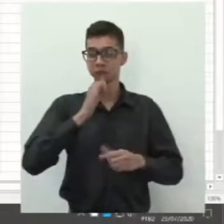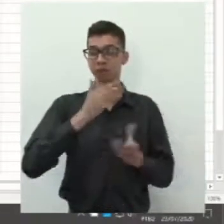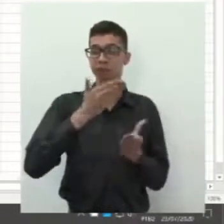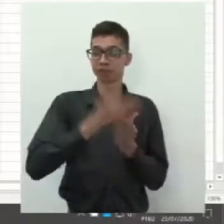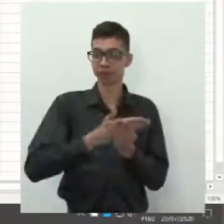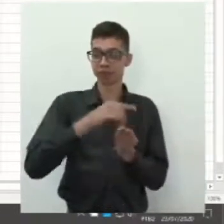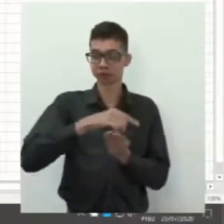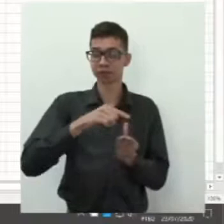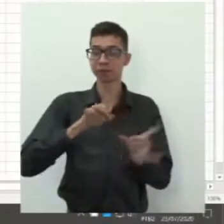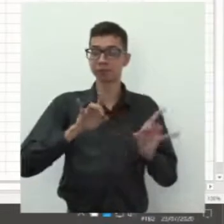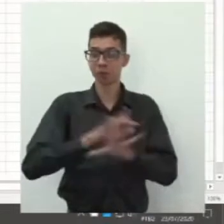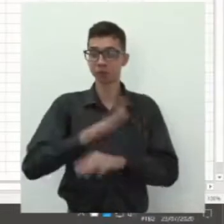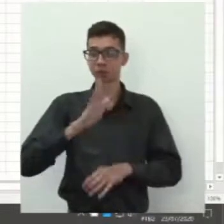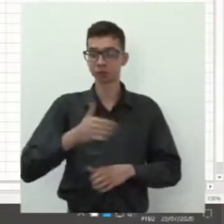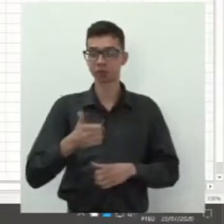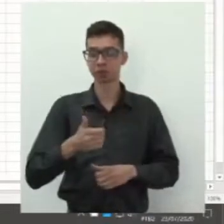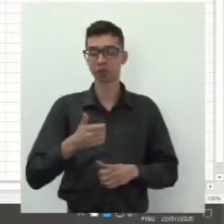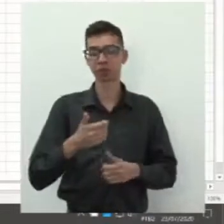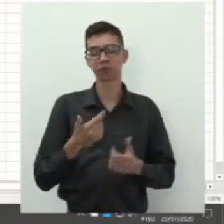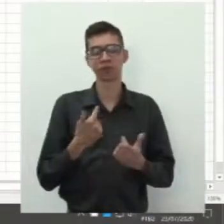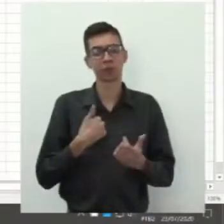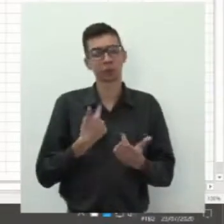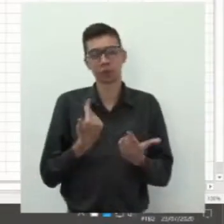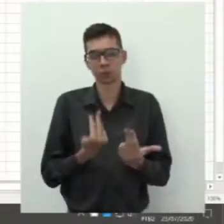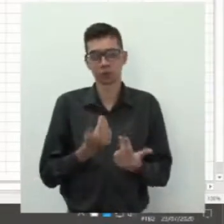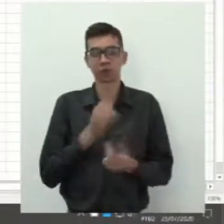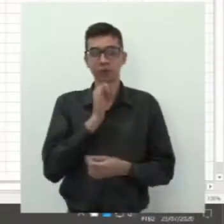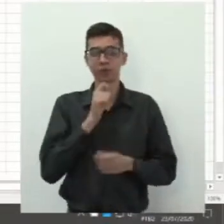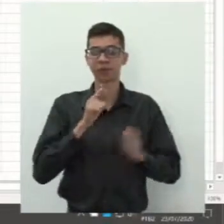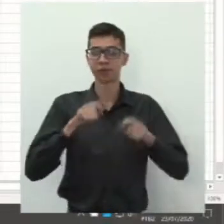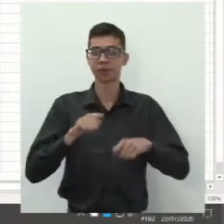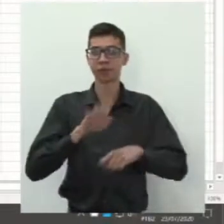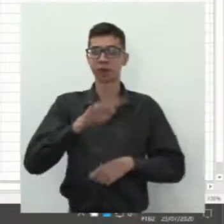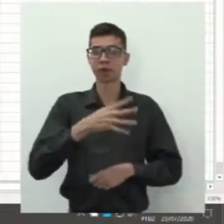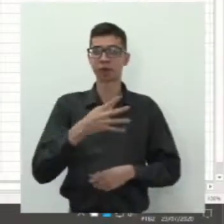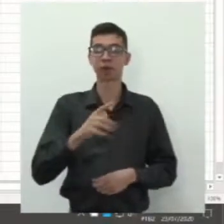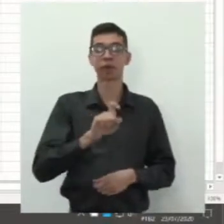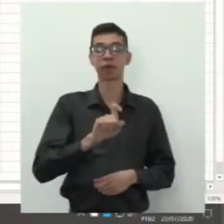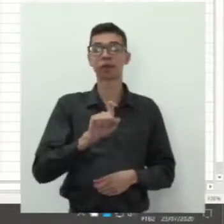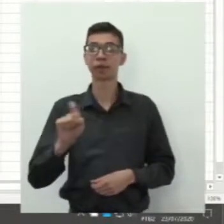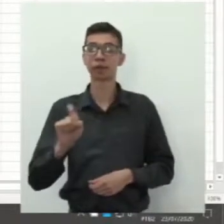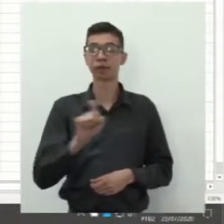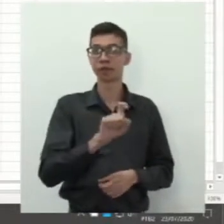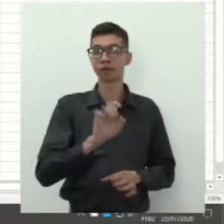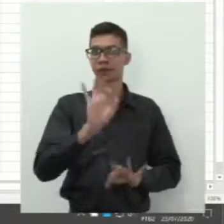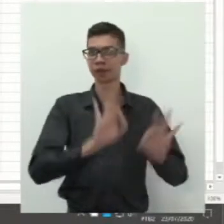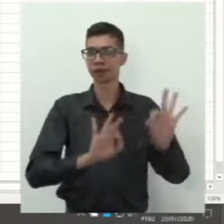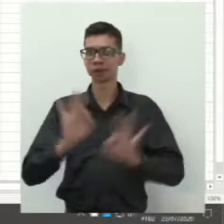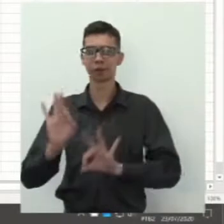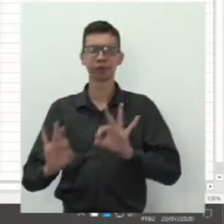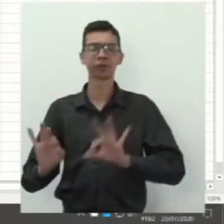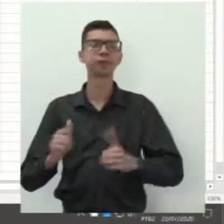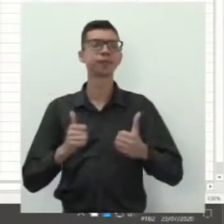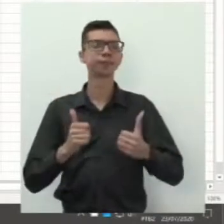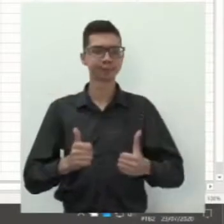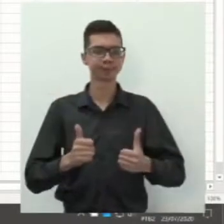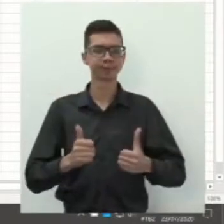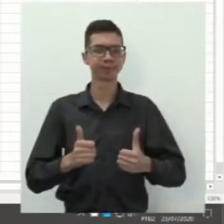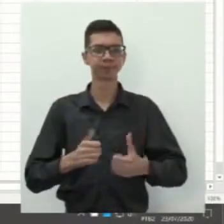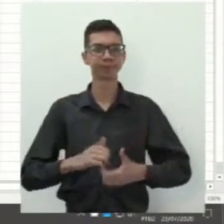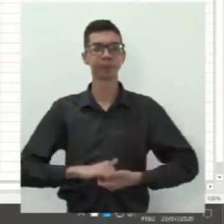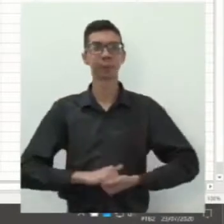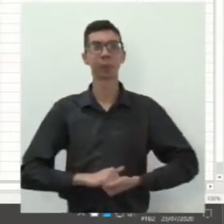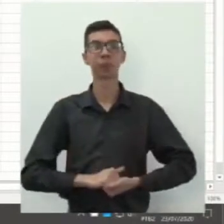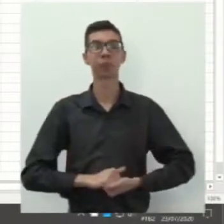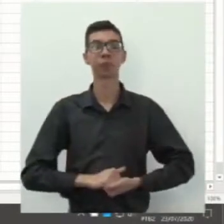algumas planilhas feitas, posso arrastar essas planilhas para o lado, reorganizar a ordem delas aqui. Tá?